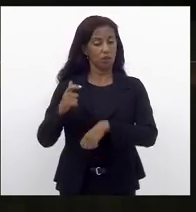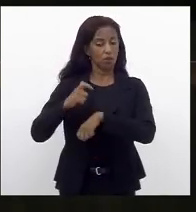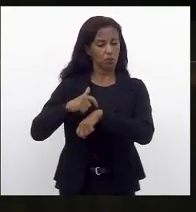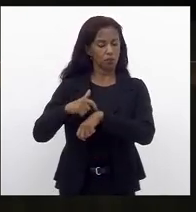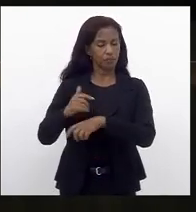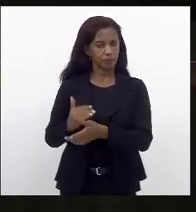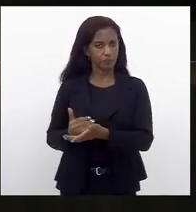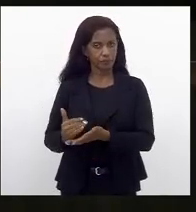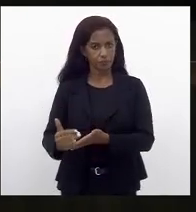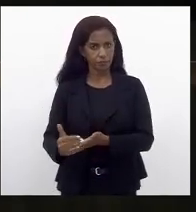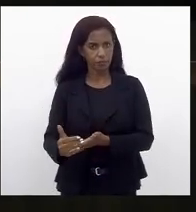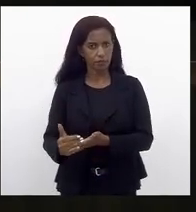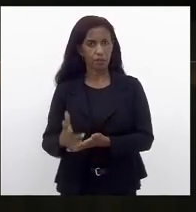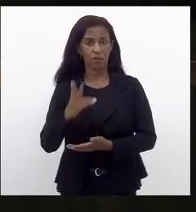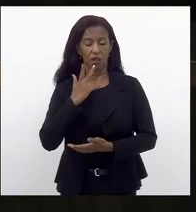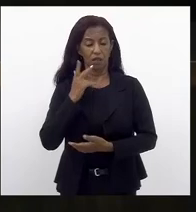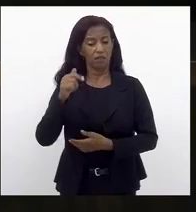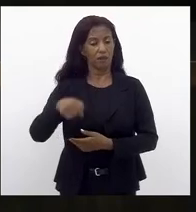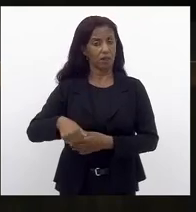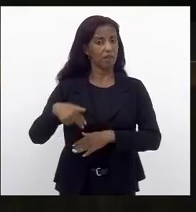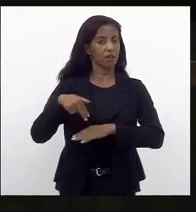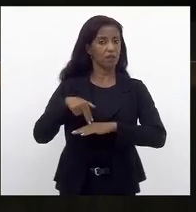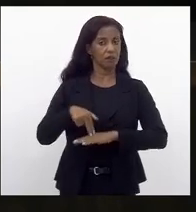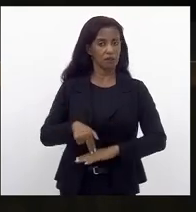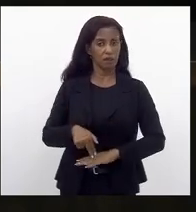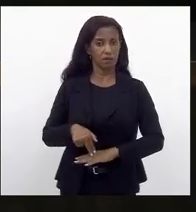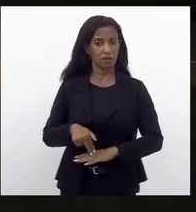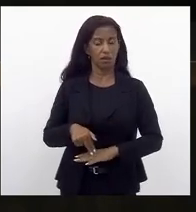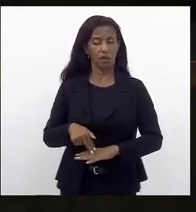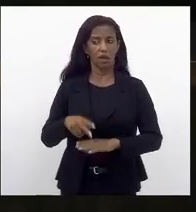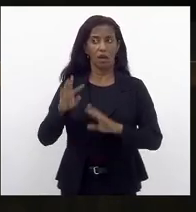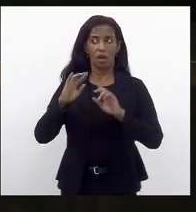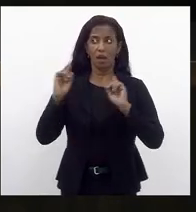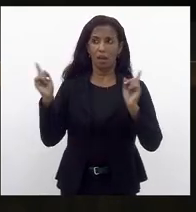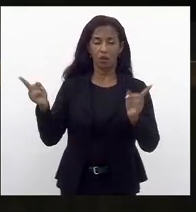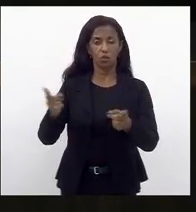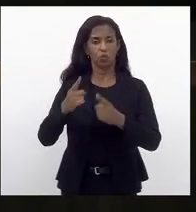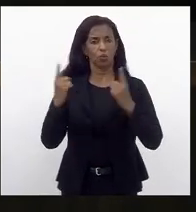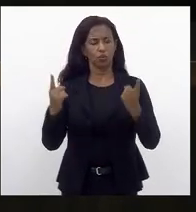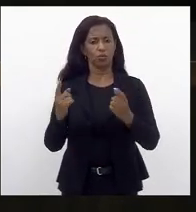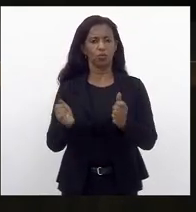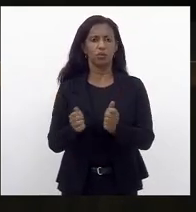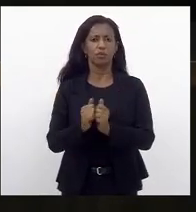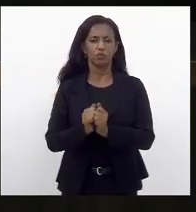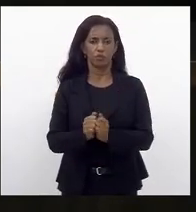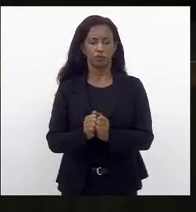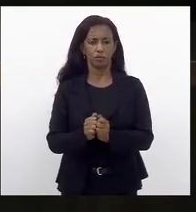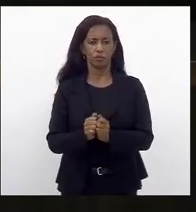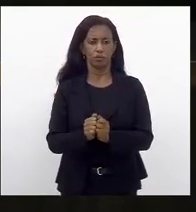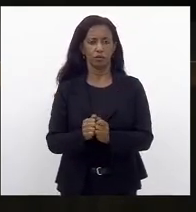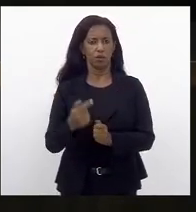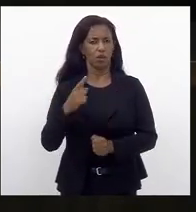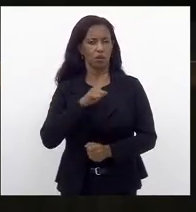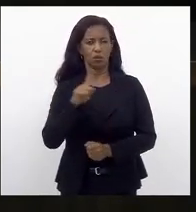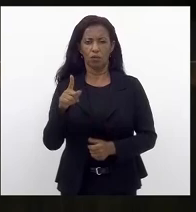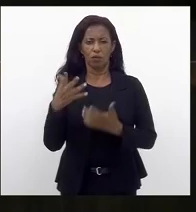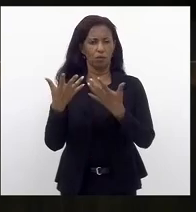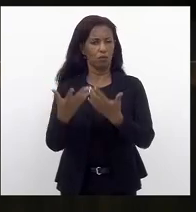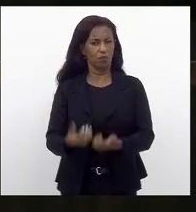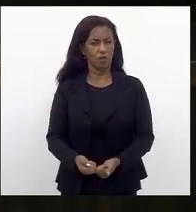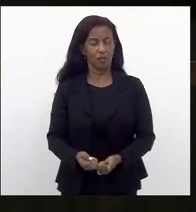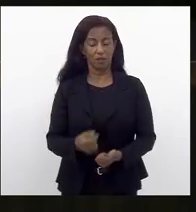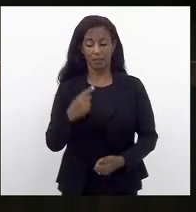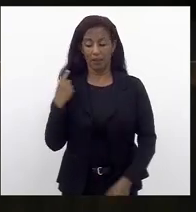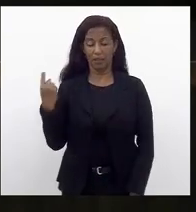Primeiro Momento que disse aqui desta Tribuna da Imprensa EA qualquer um que esteve comigo que eu não permitiria